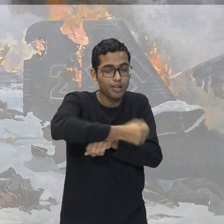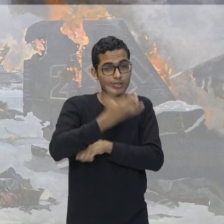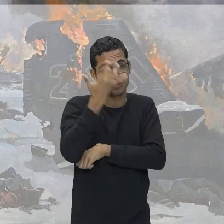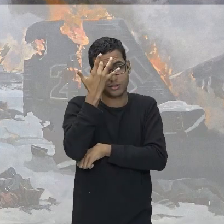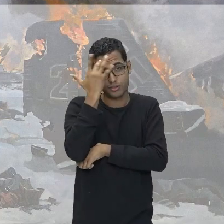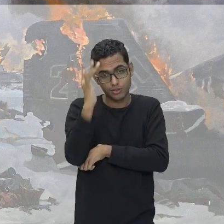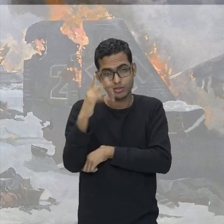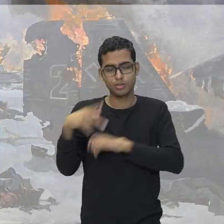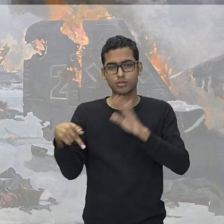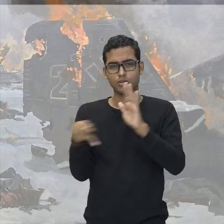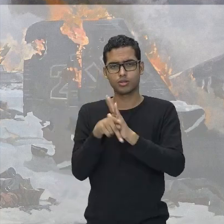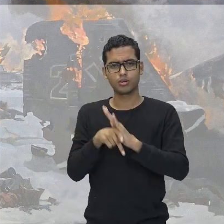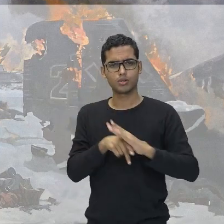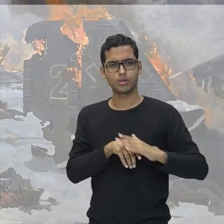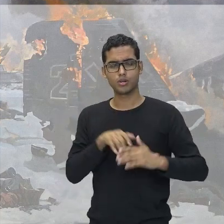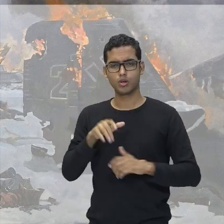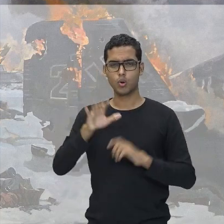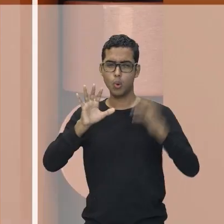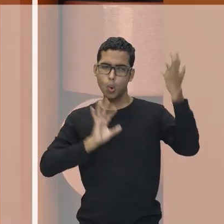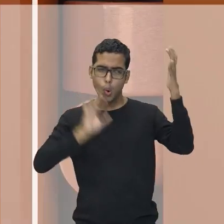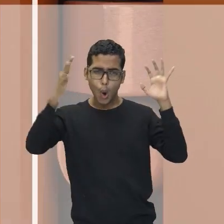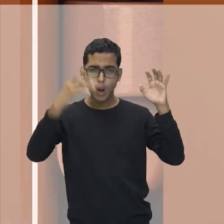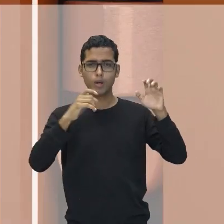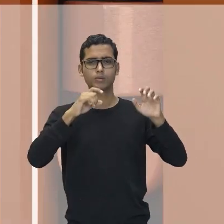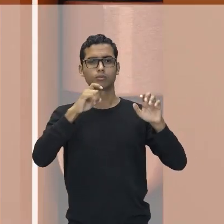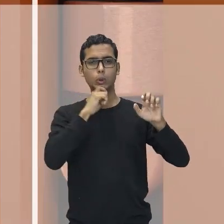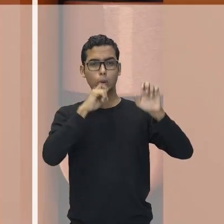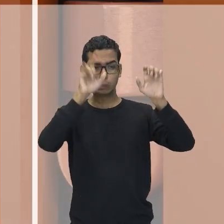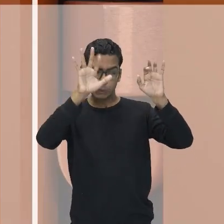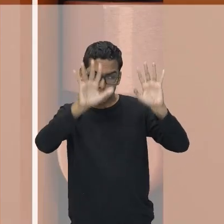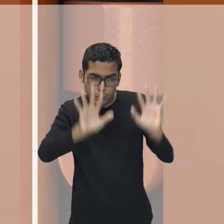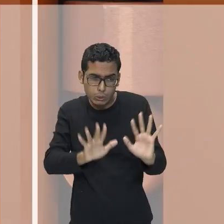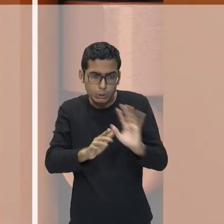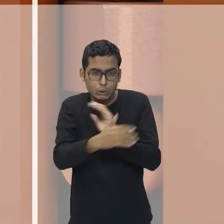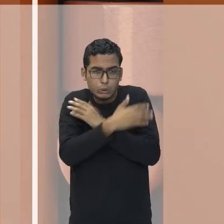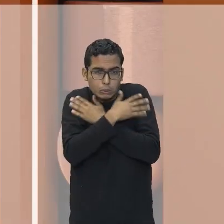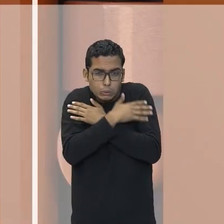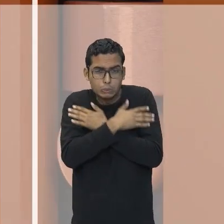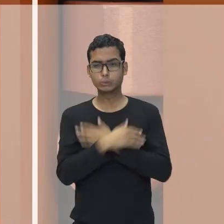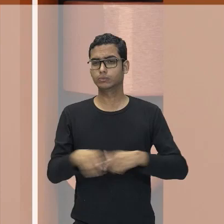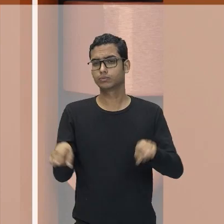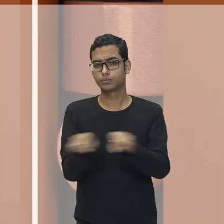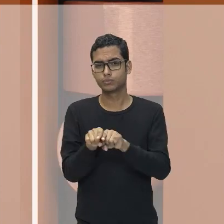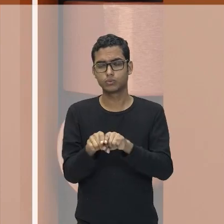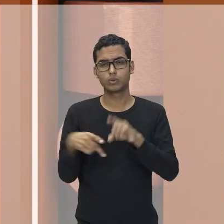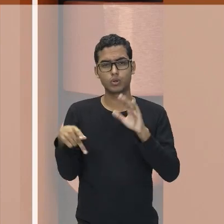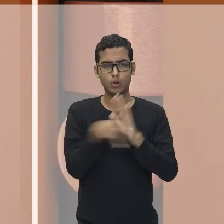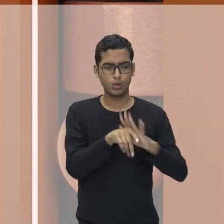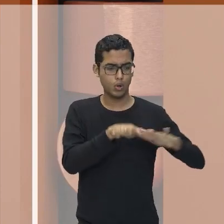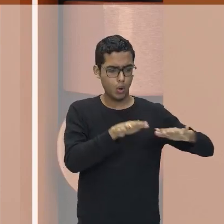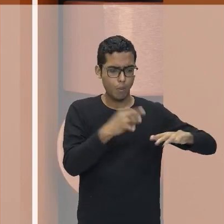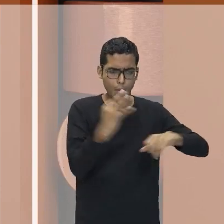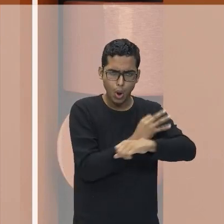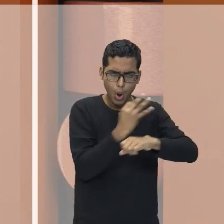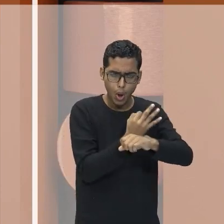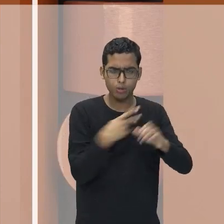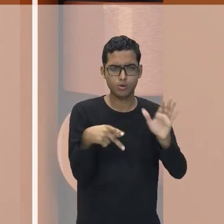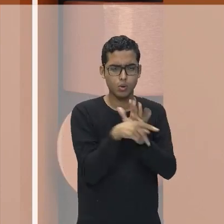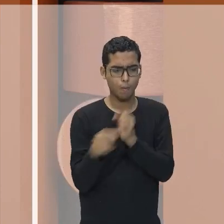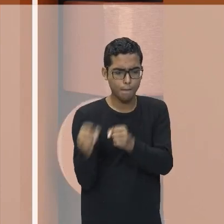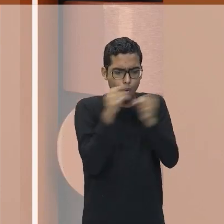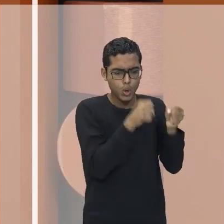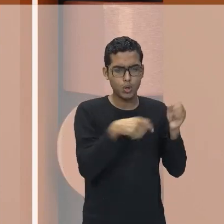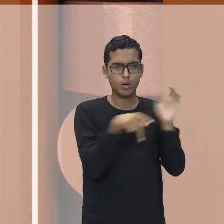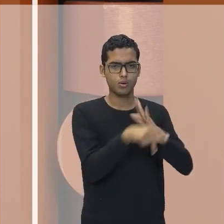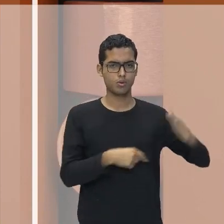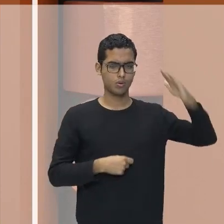general Inverno e também com a resistência do exército do Império Russo, na era napoleônica, e do